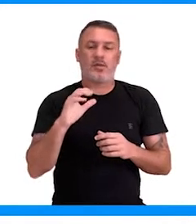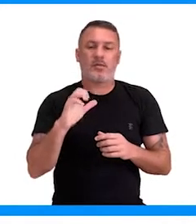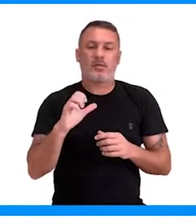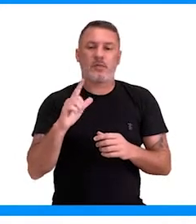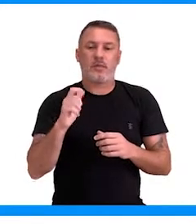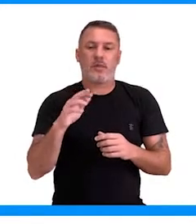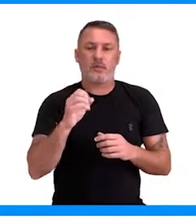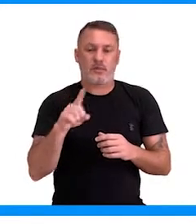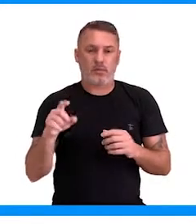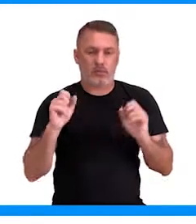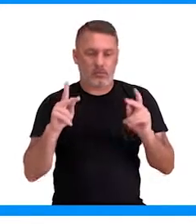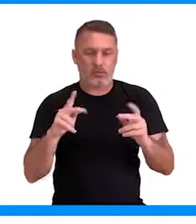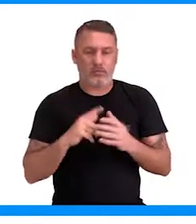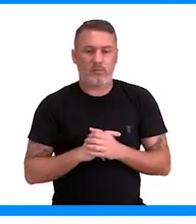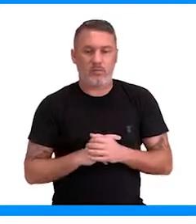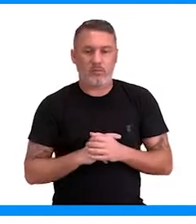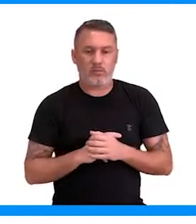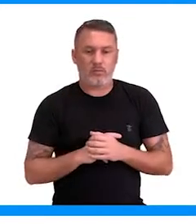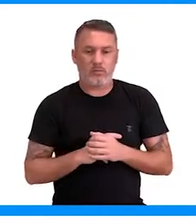aceleração, certo?